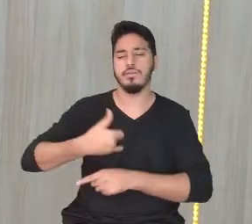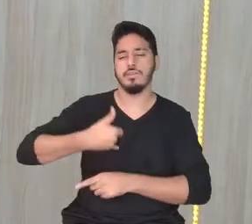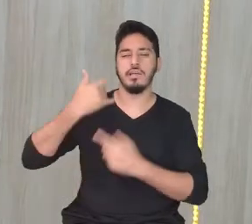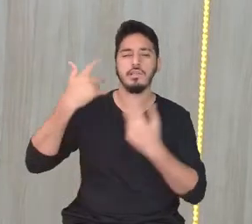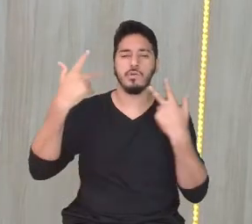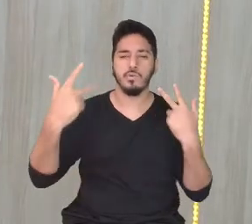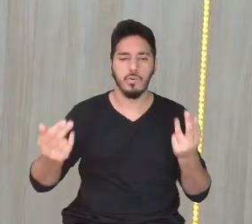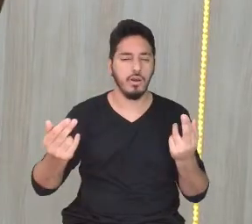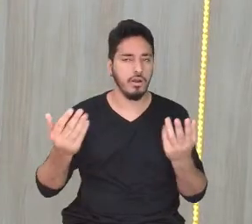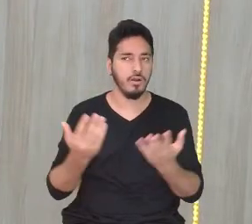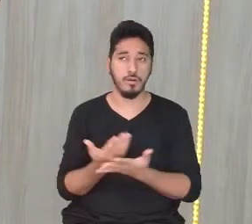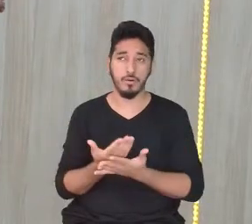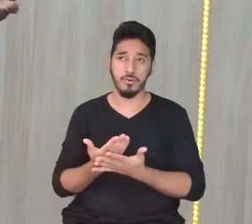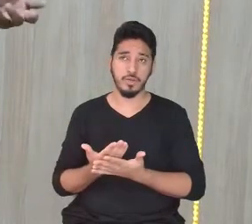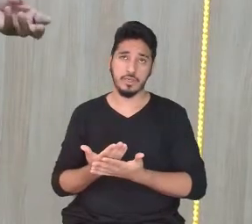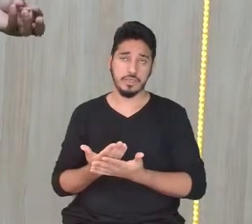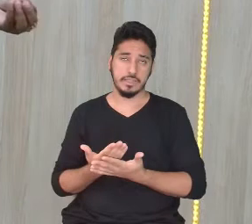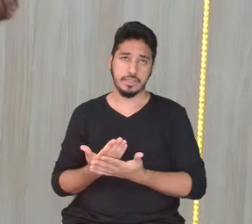idade,